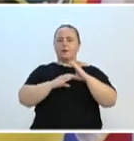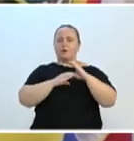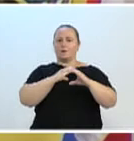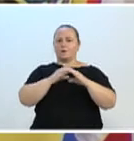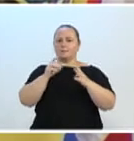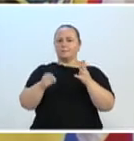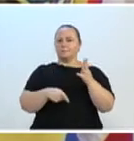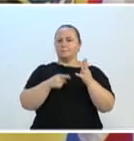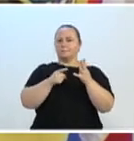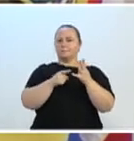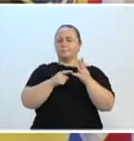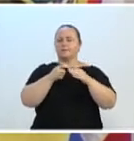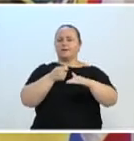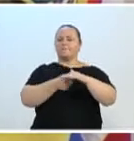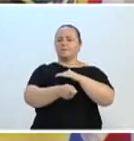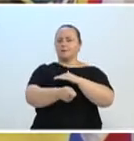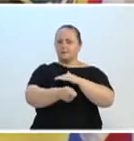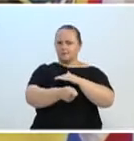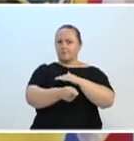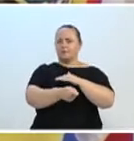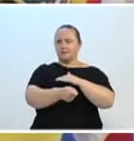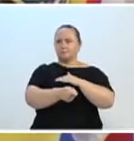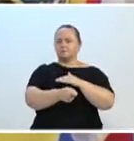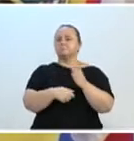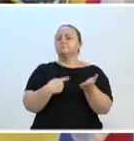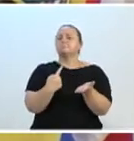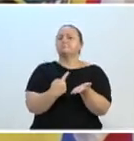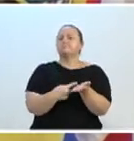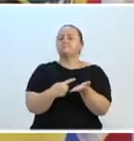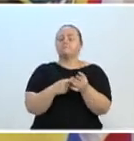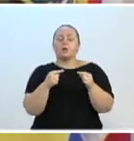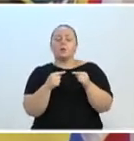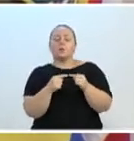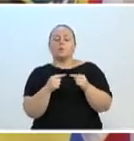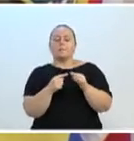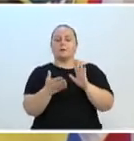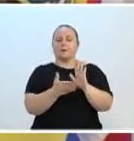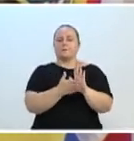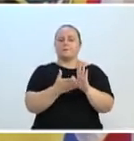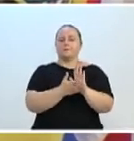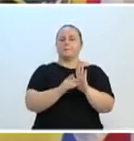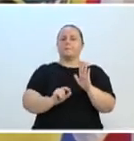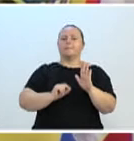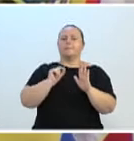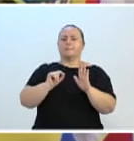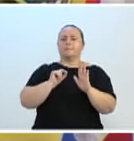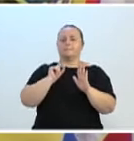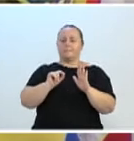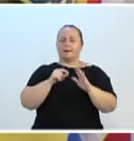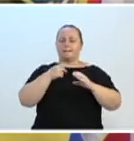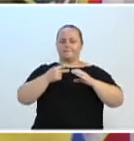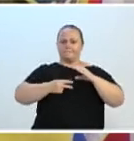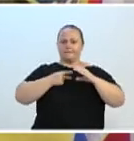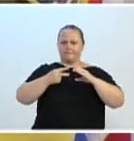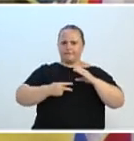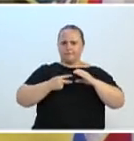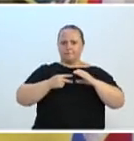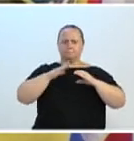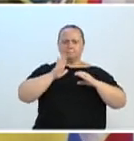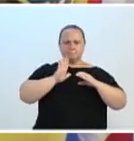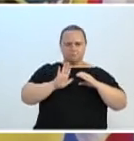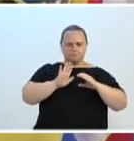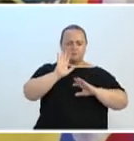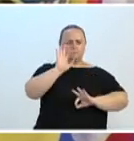eixo de investimento, que trata aqui de uma proposta para que a Câmara de Vereadores, de forma planejada, de